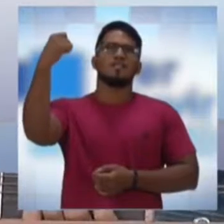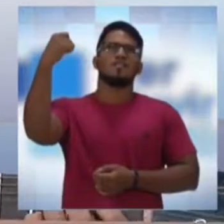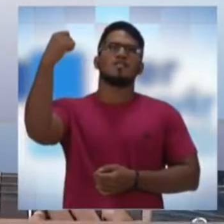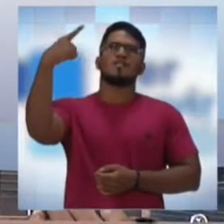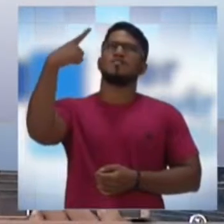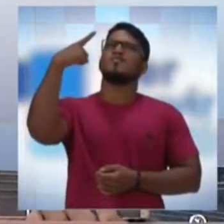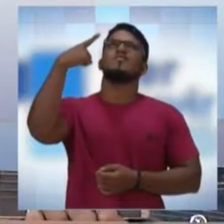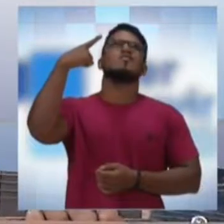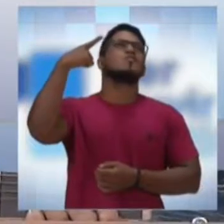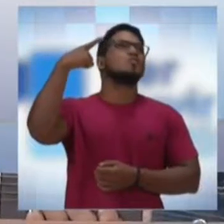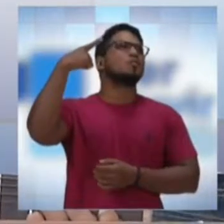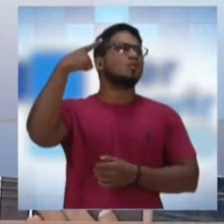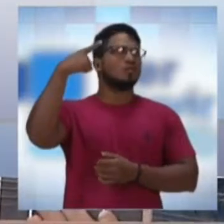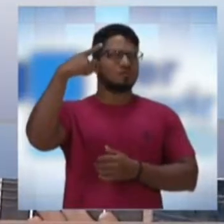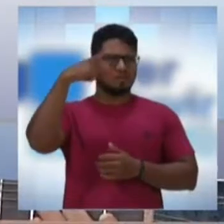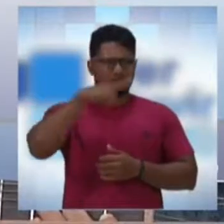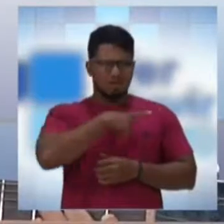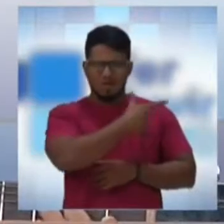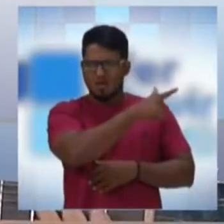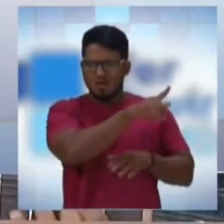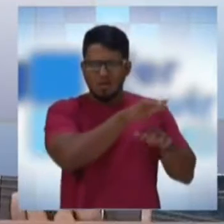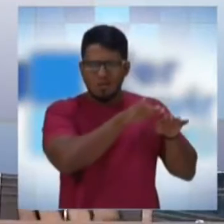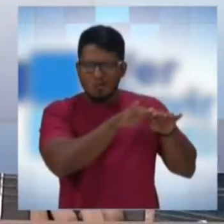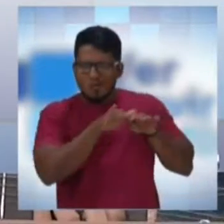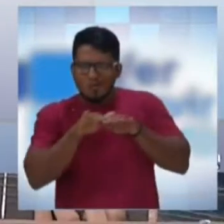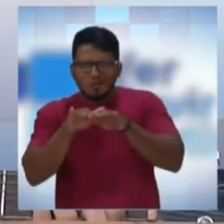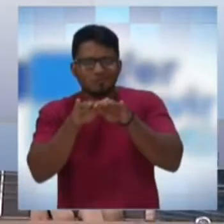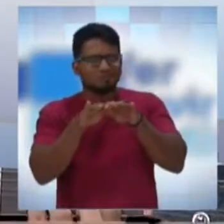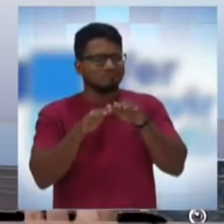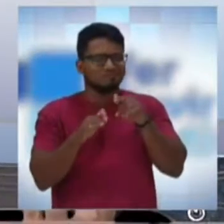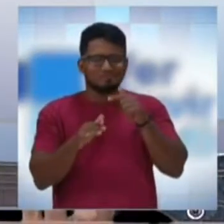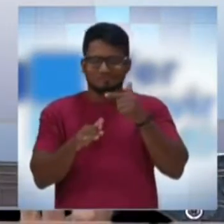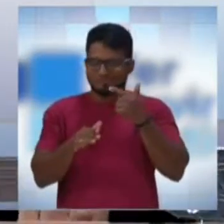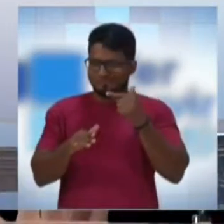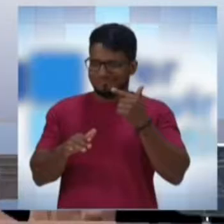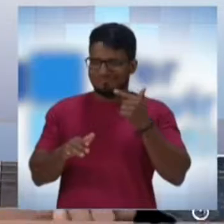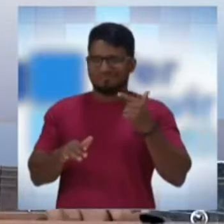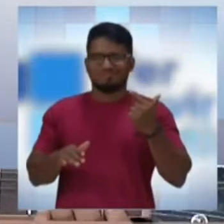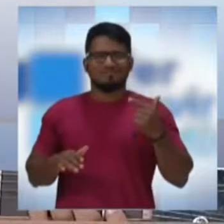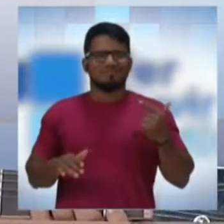luz que nem riqueza asa do meu destino.